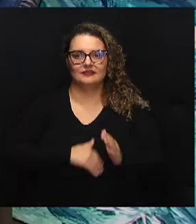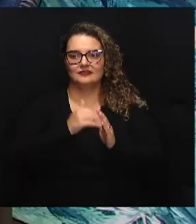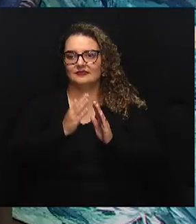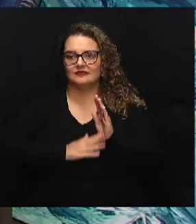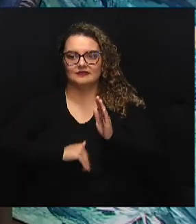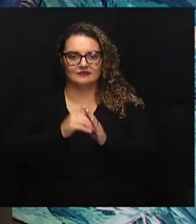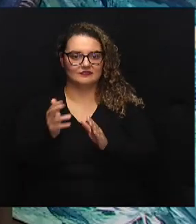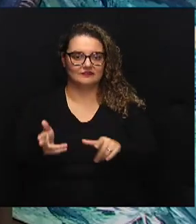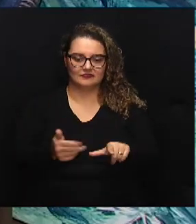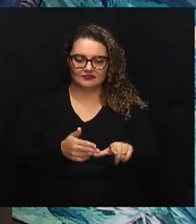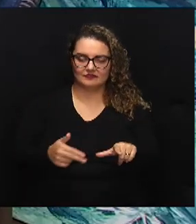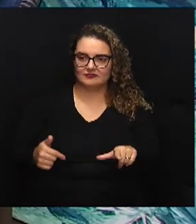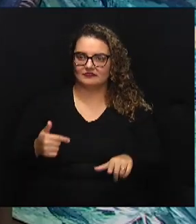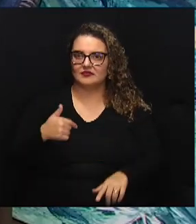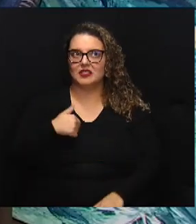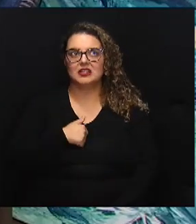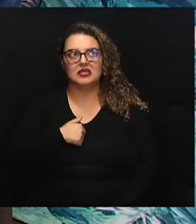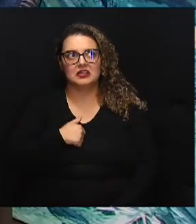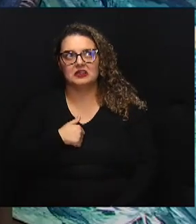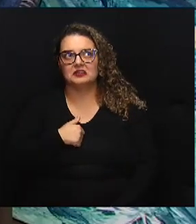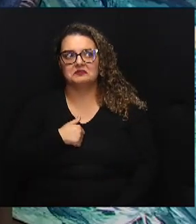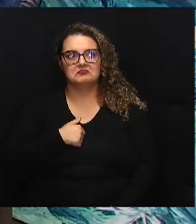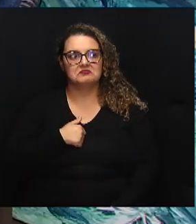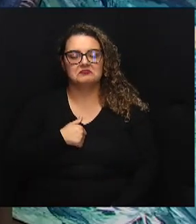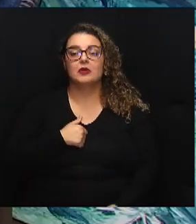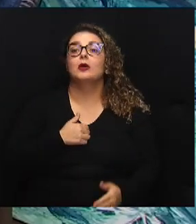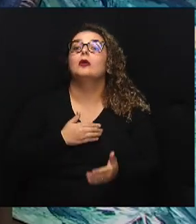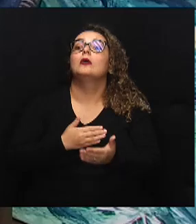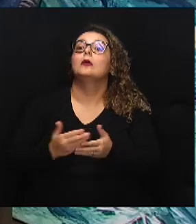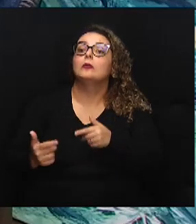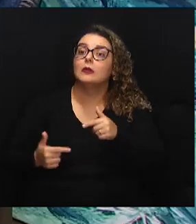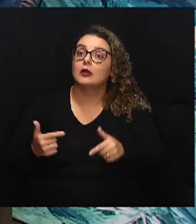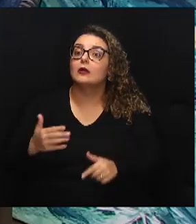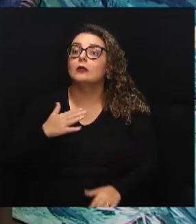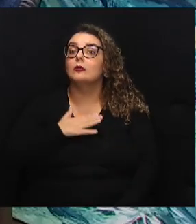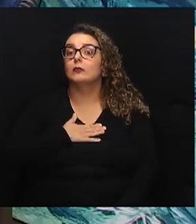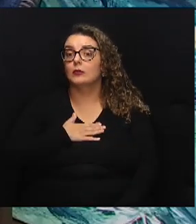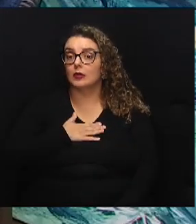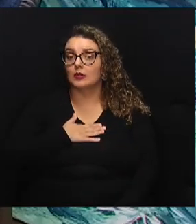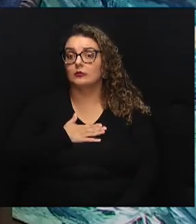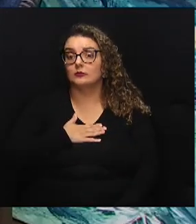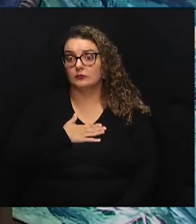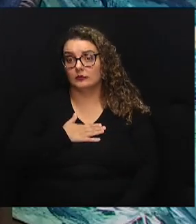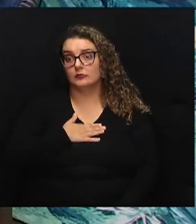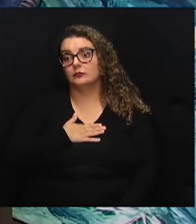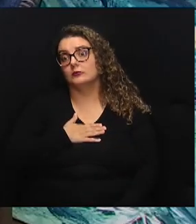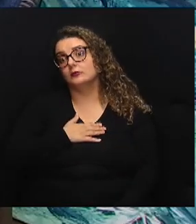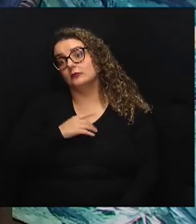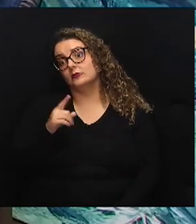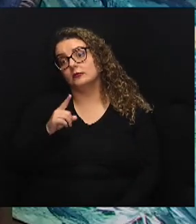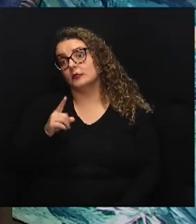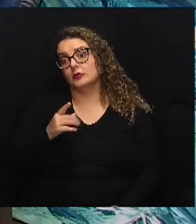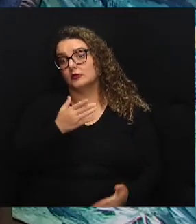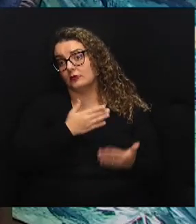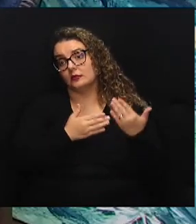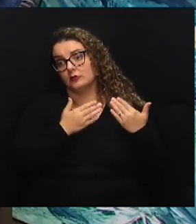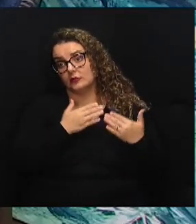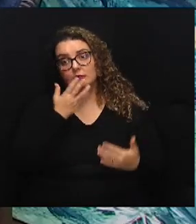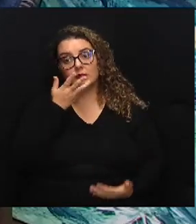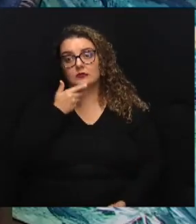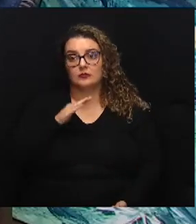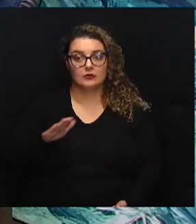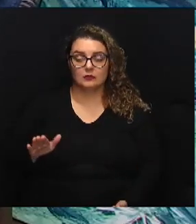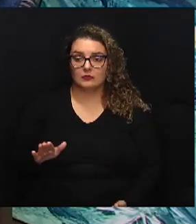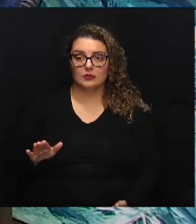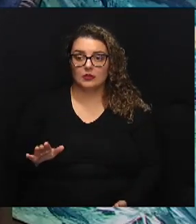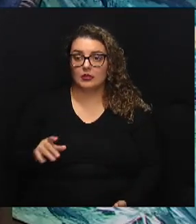pintava. Mas eu passo a considerar o meu trabalho propriamente, não que eu desconsidere trabalho de infância,